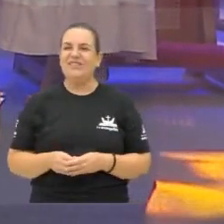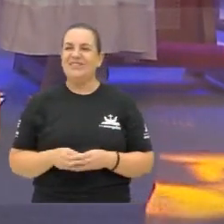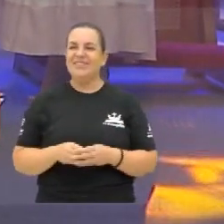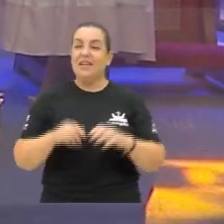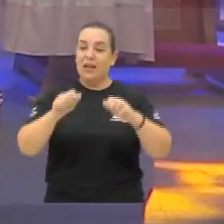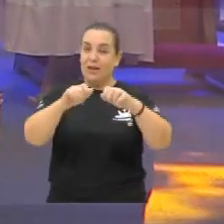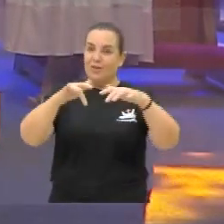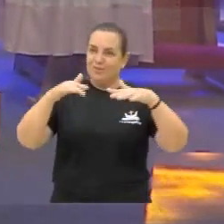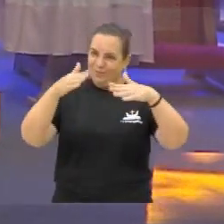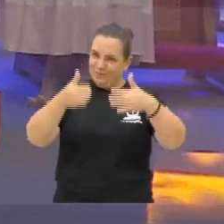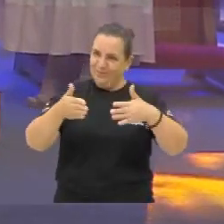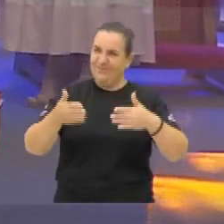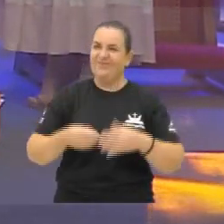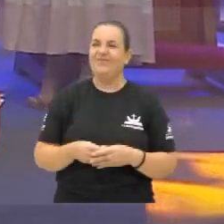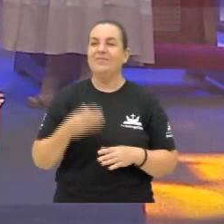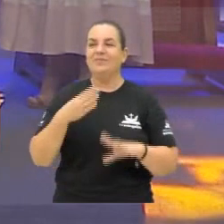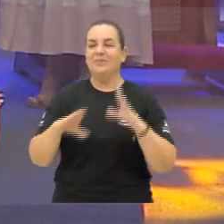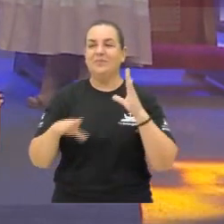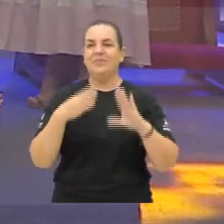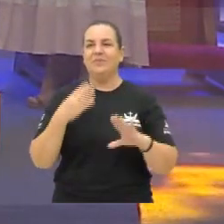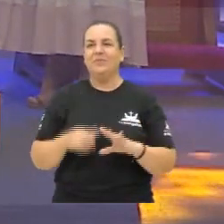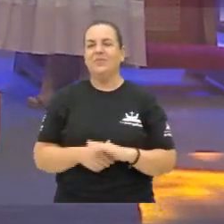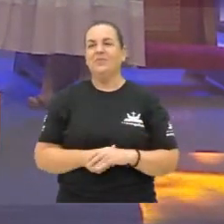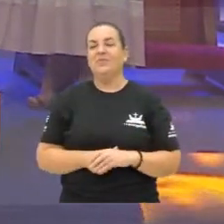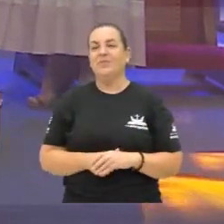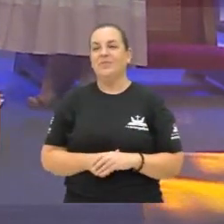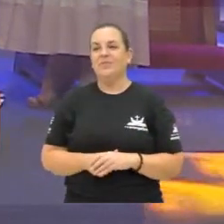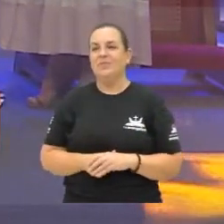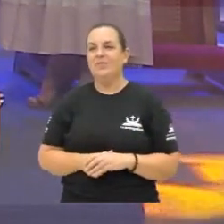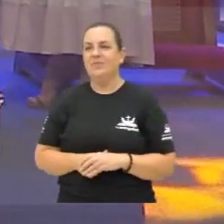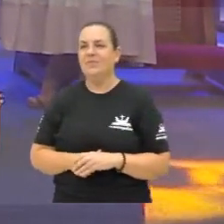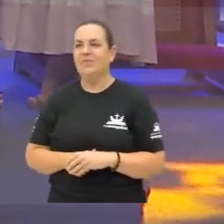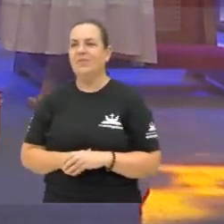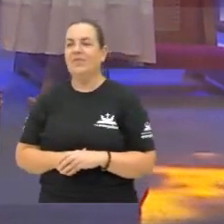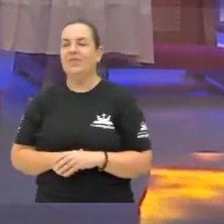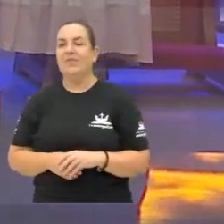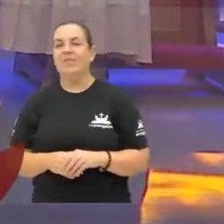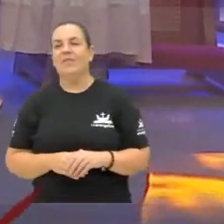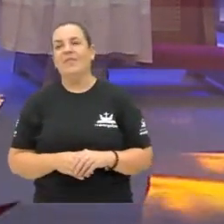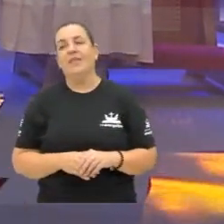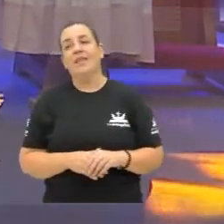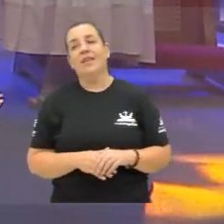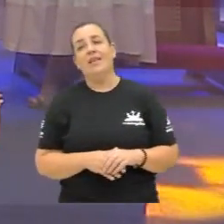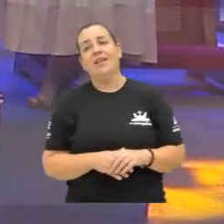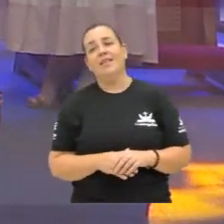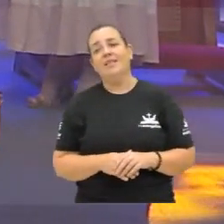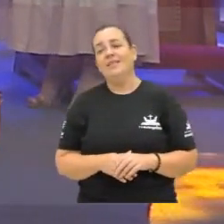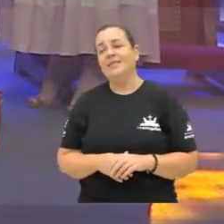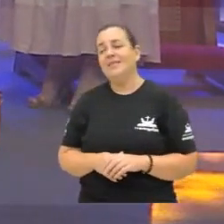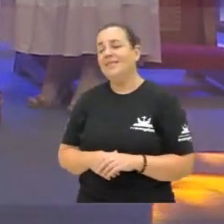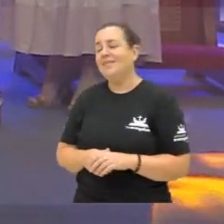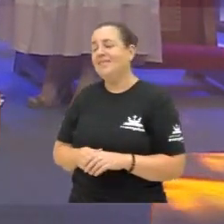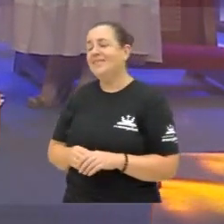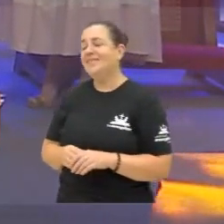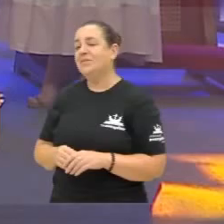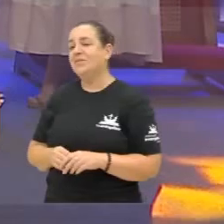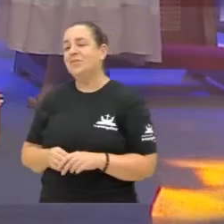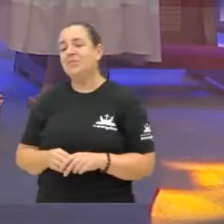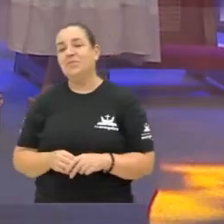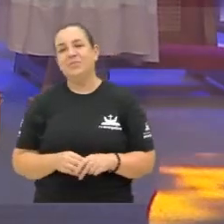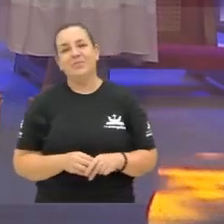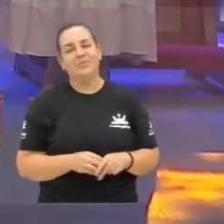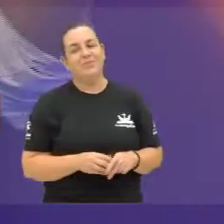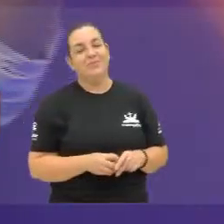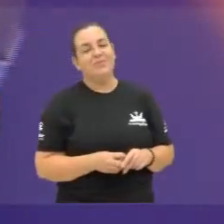TV Evangelizar. Cantemos, Léo. Vem. Espírito Santo, falar em nós, através do